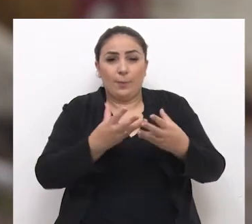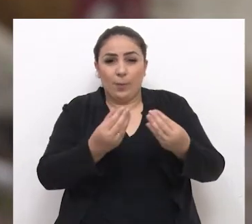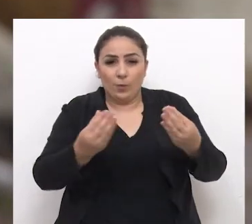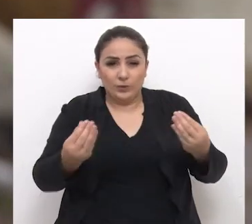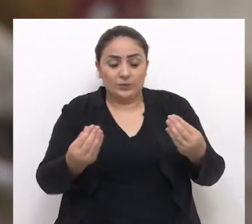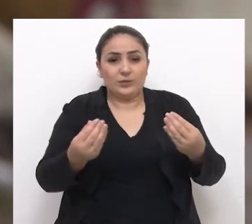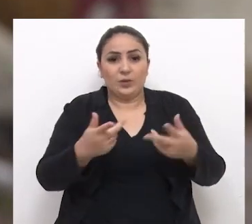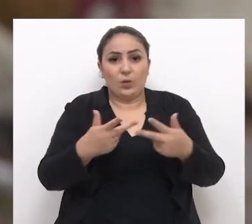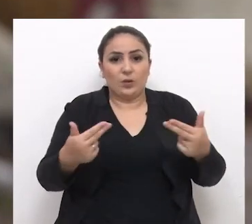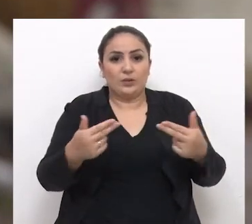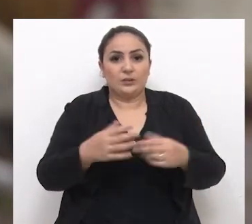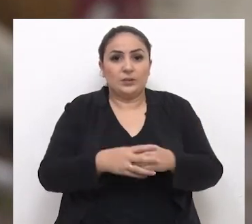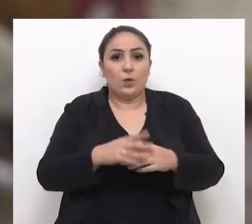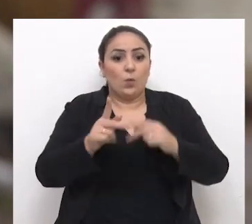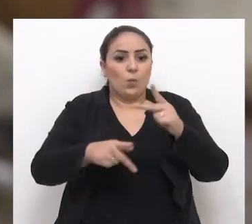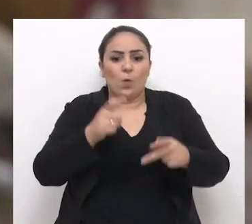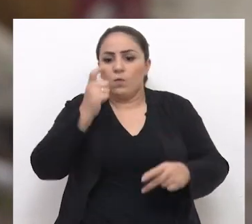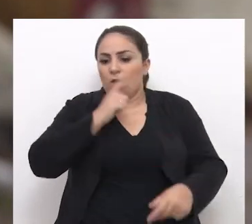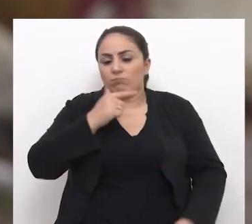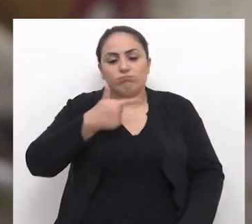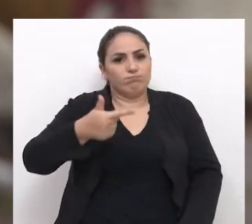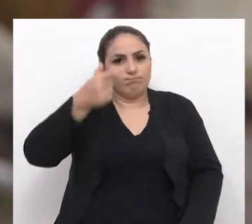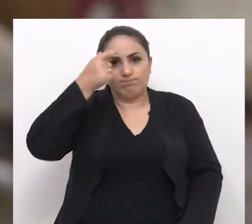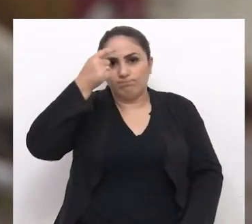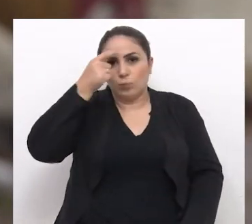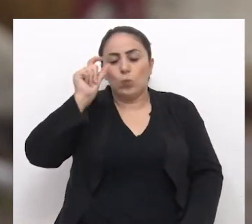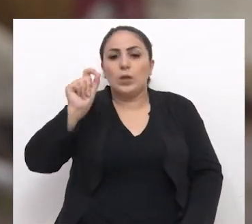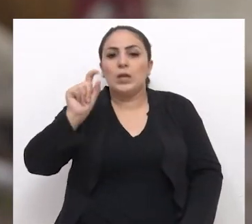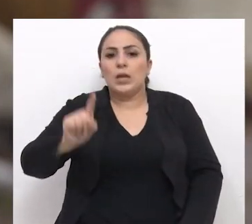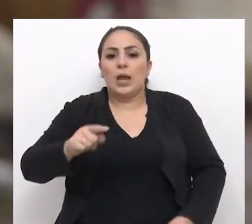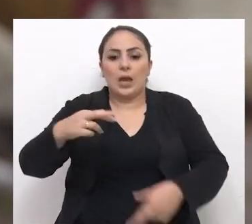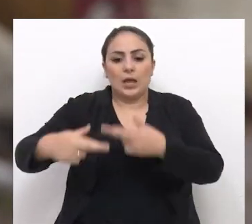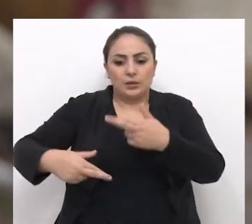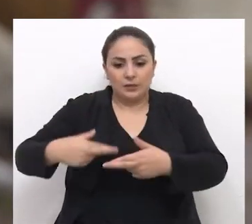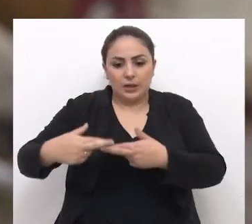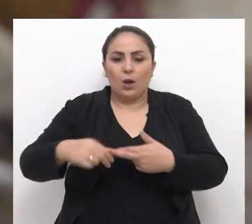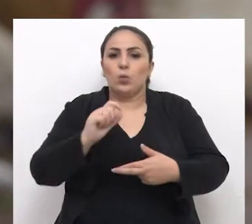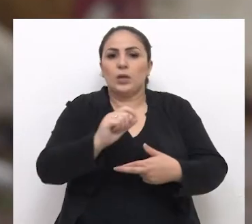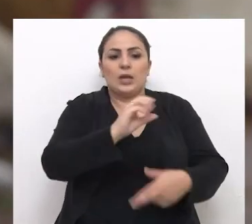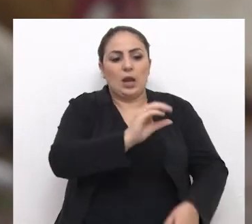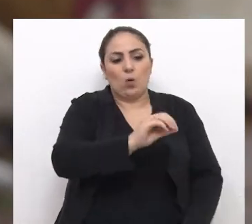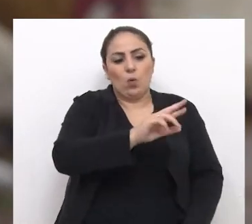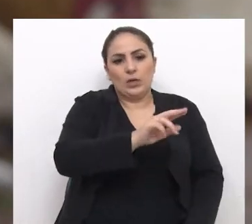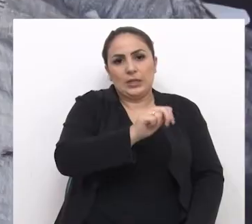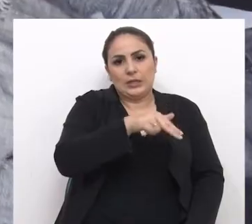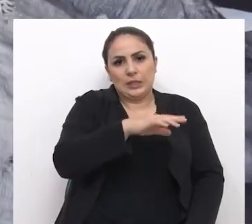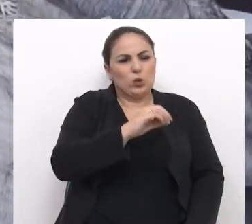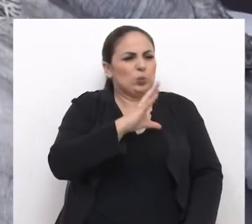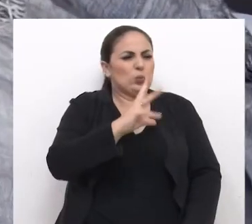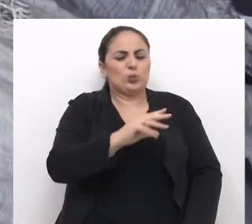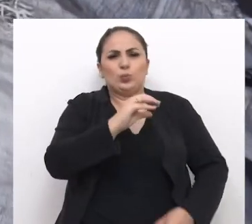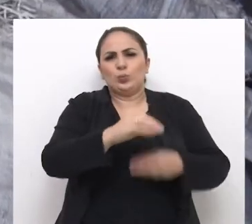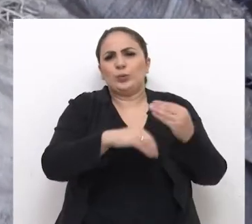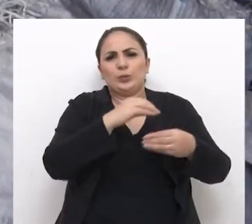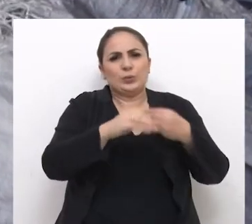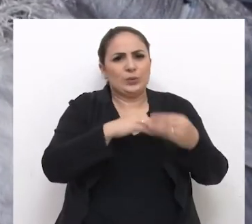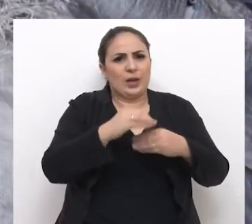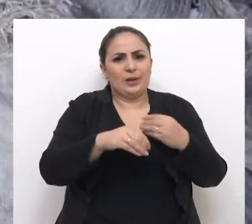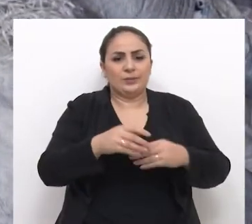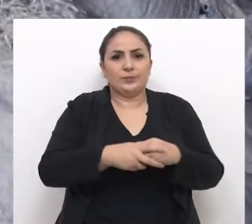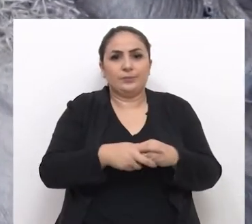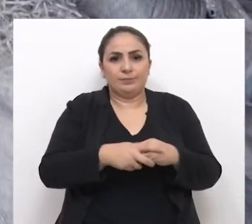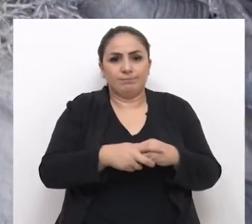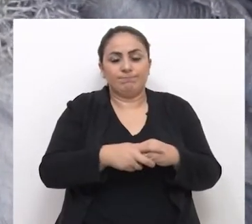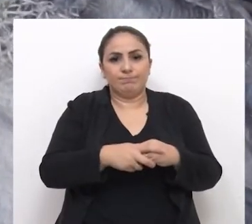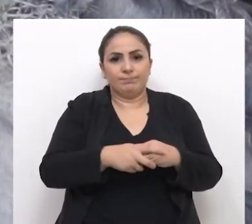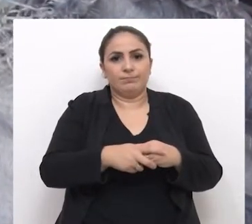barra a quantidade de lixo. O povo acho que não tem consciência o que é reciclado, o que é orgânico, é tudo